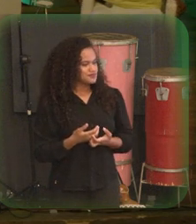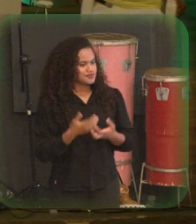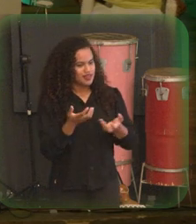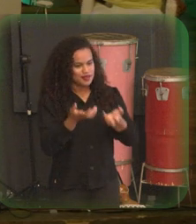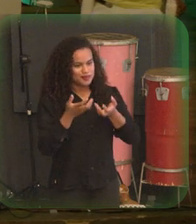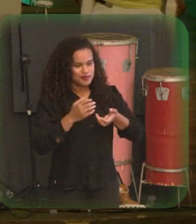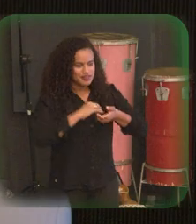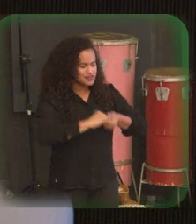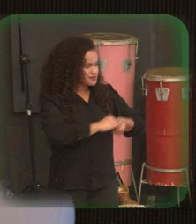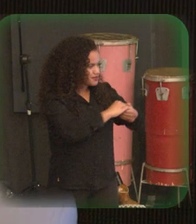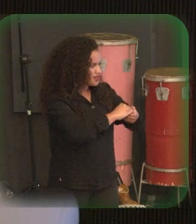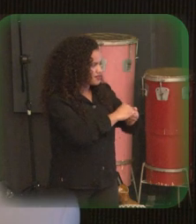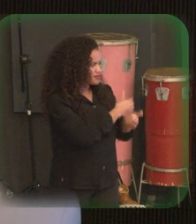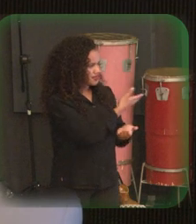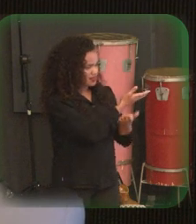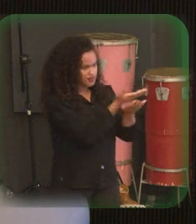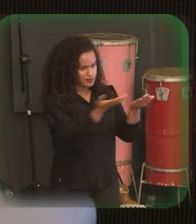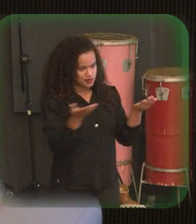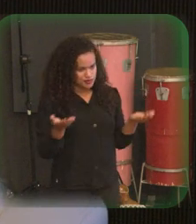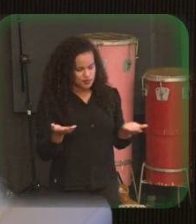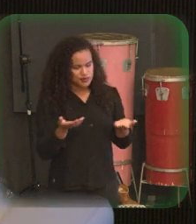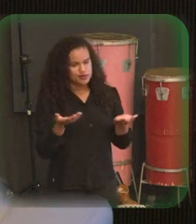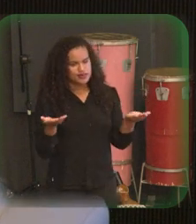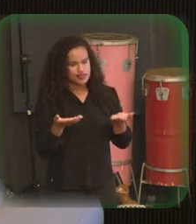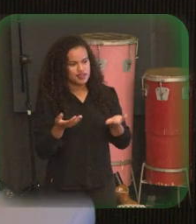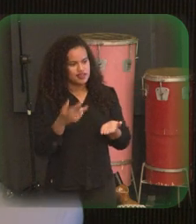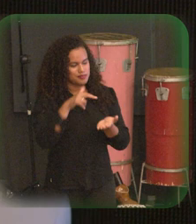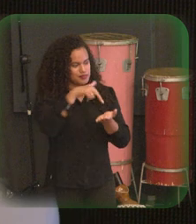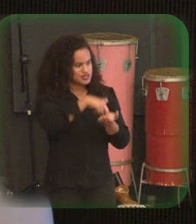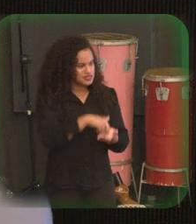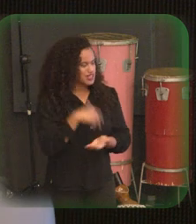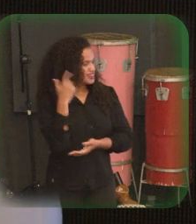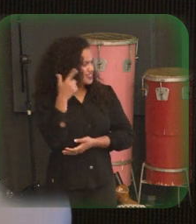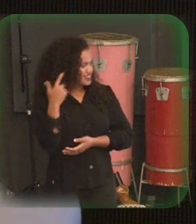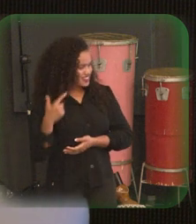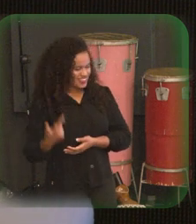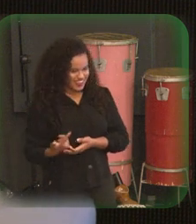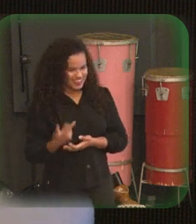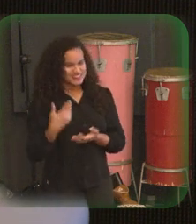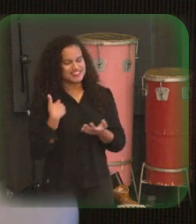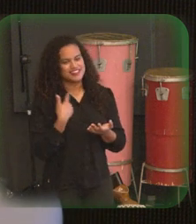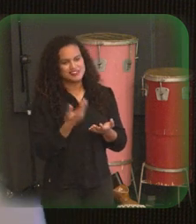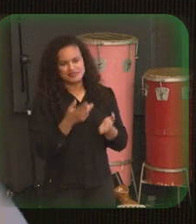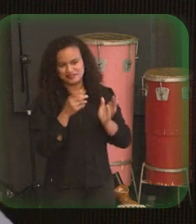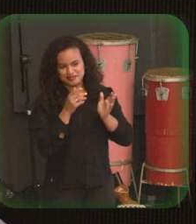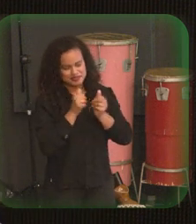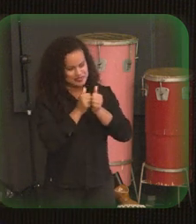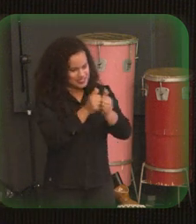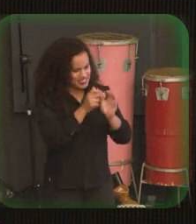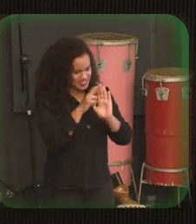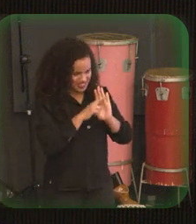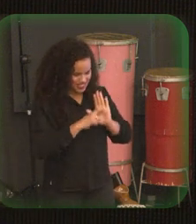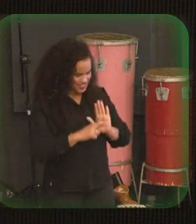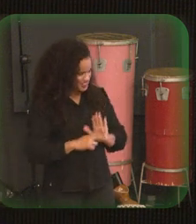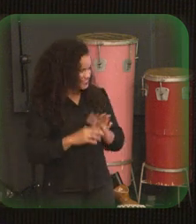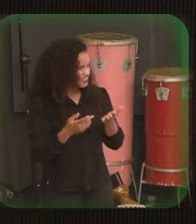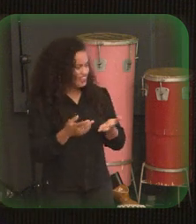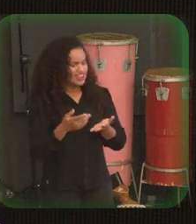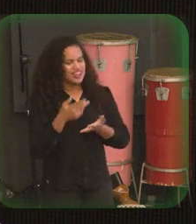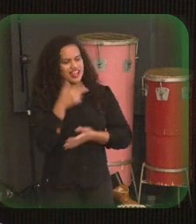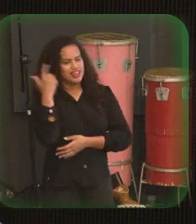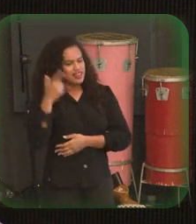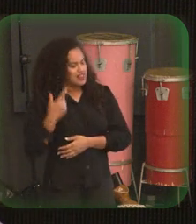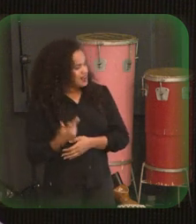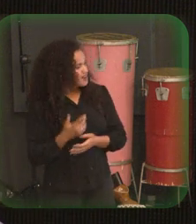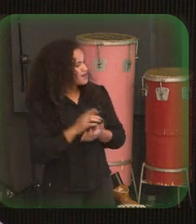saudar a mesa, todos que estão aqui presentes, Laura. Vou quebrar o protocolo também, Laura. A governadora Raquel Lira,